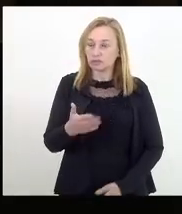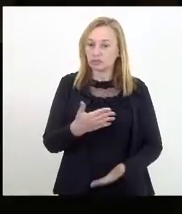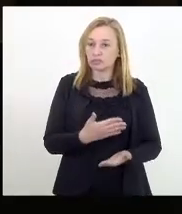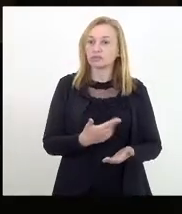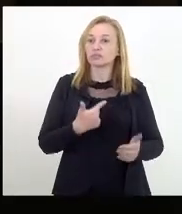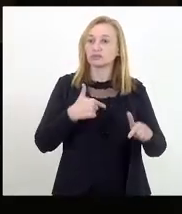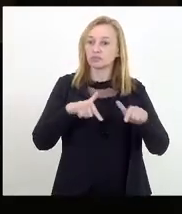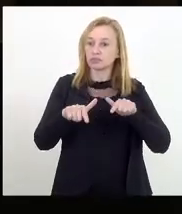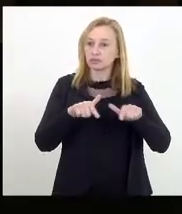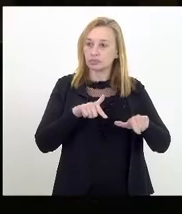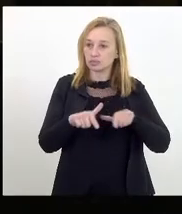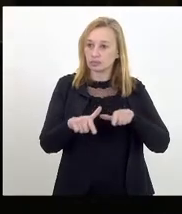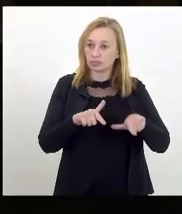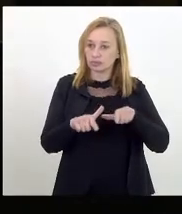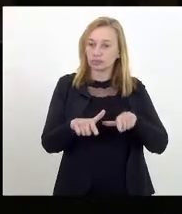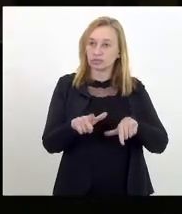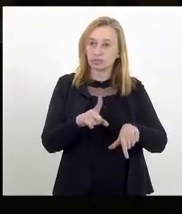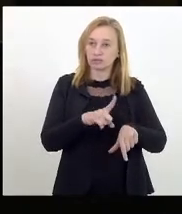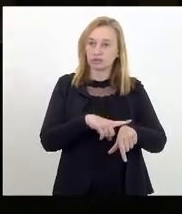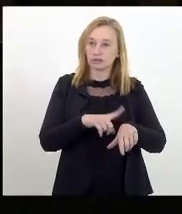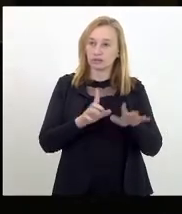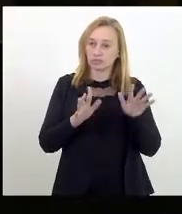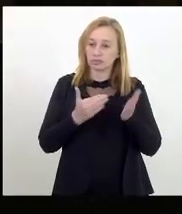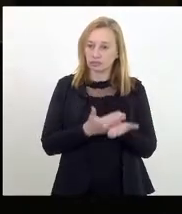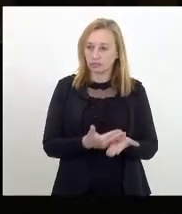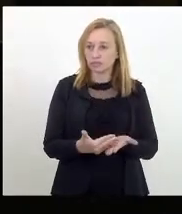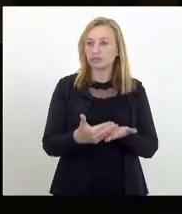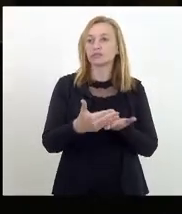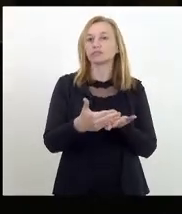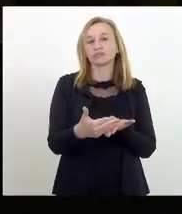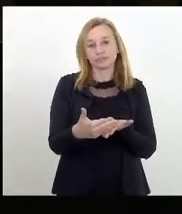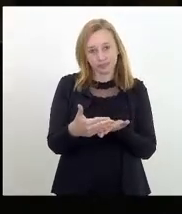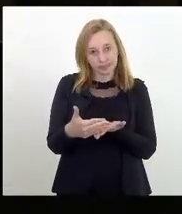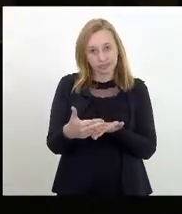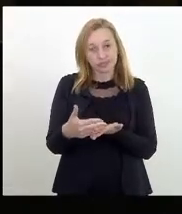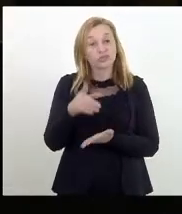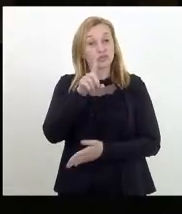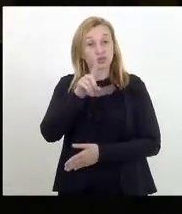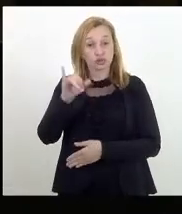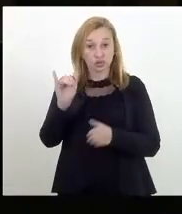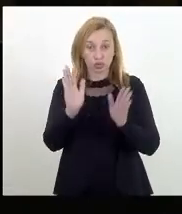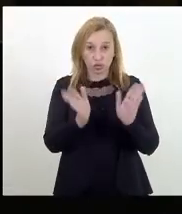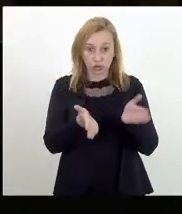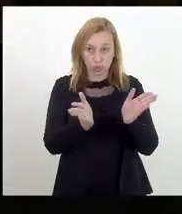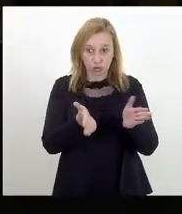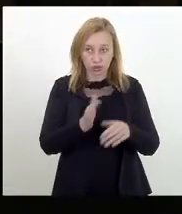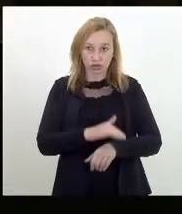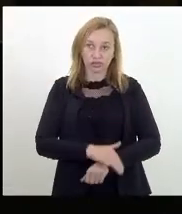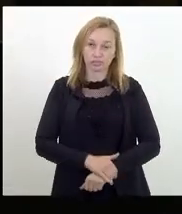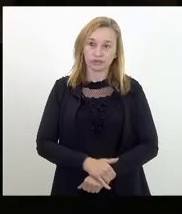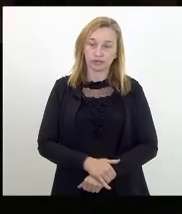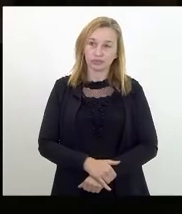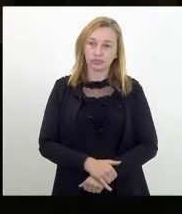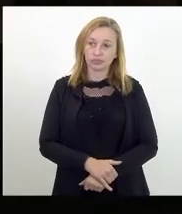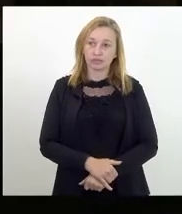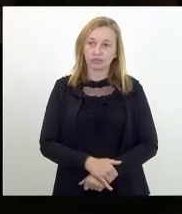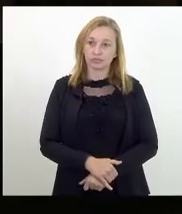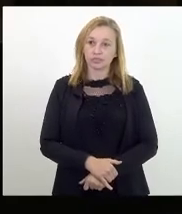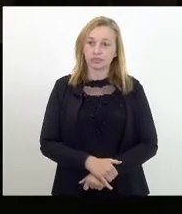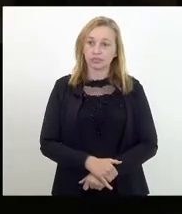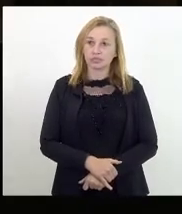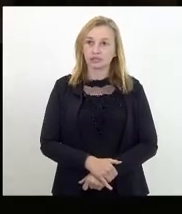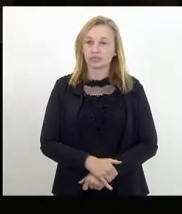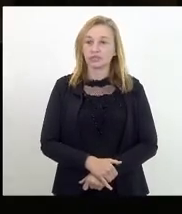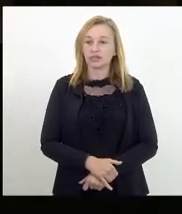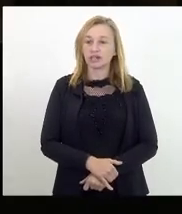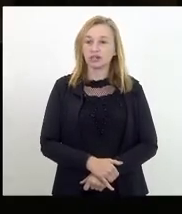trabalhos deste expediente inicial do dia de hoje a que horas